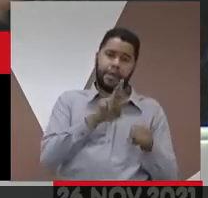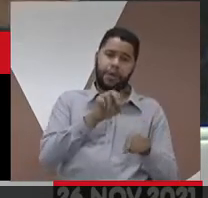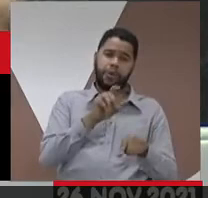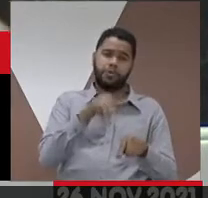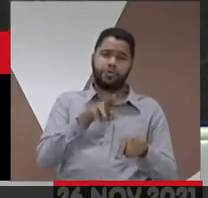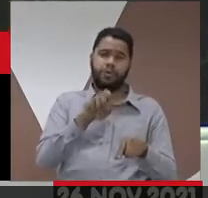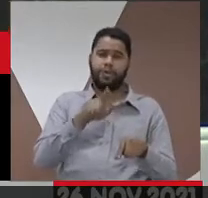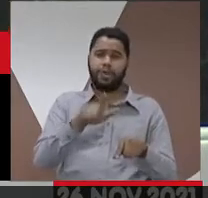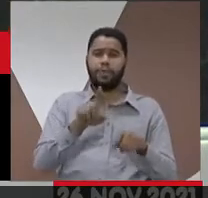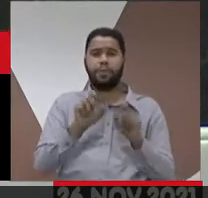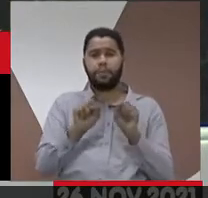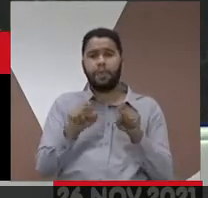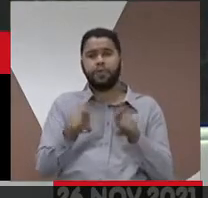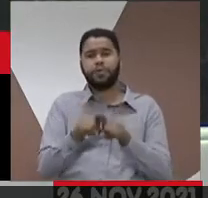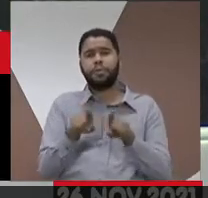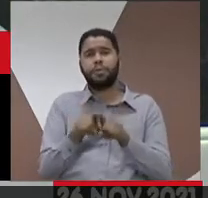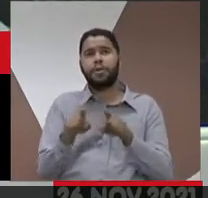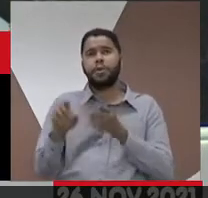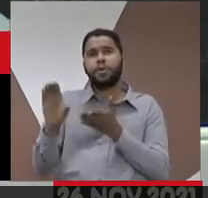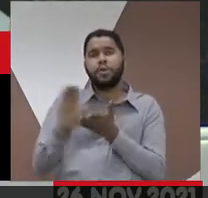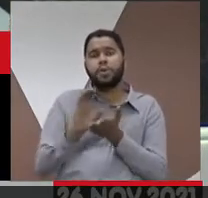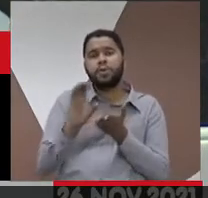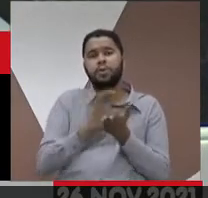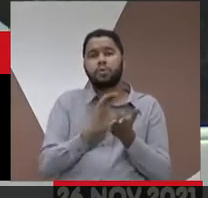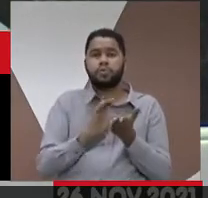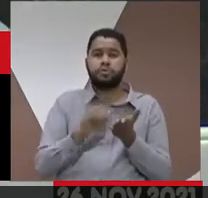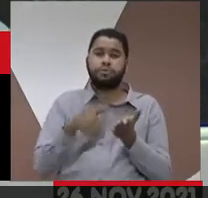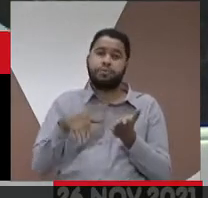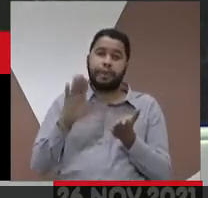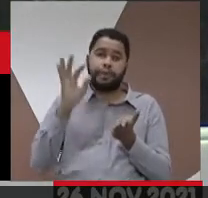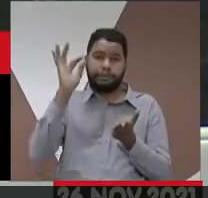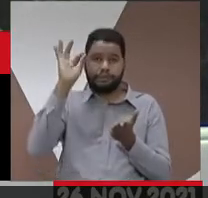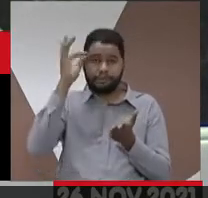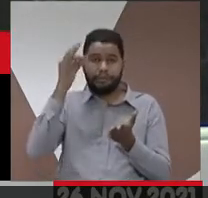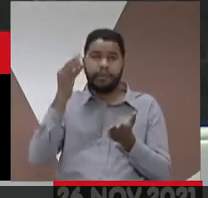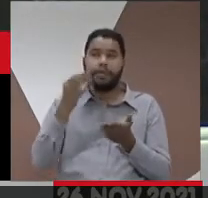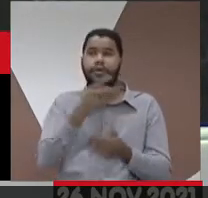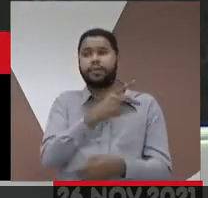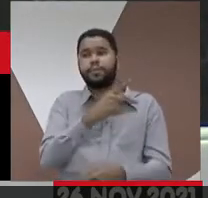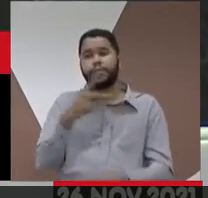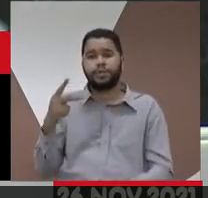pode receber uma parte dos recursos de uma forma mais imediata. Então, presidente,